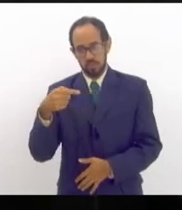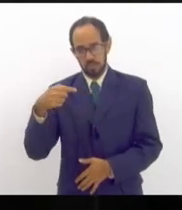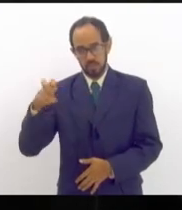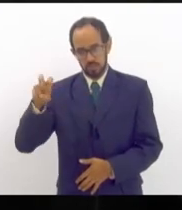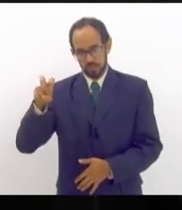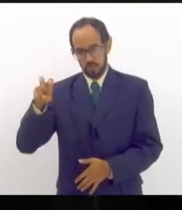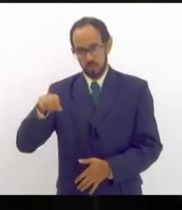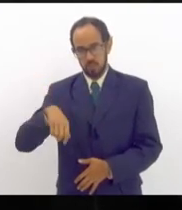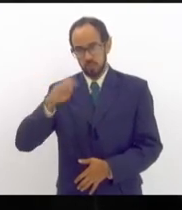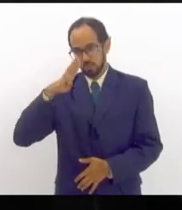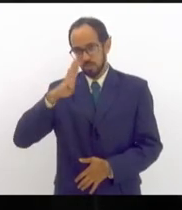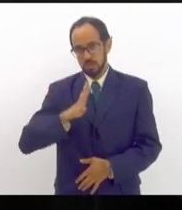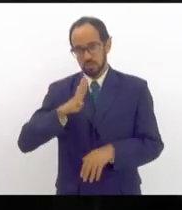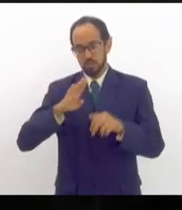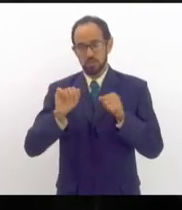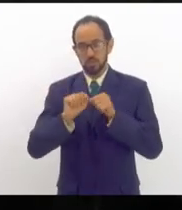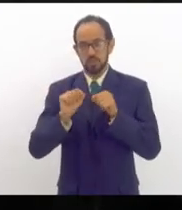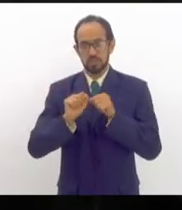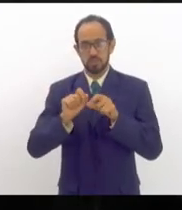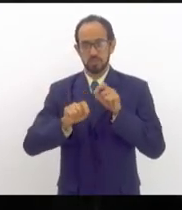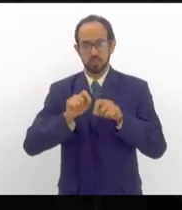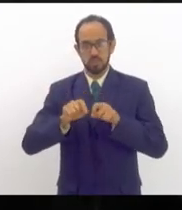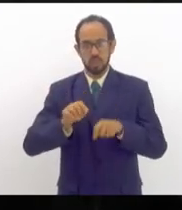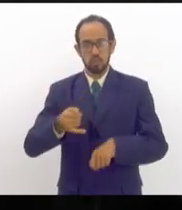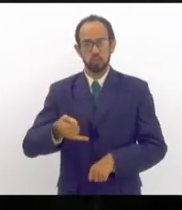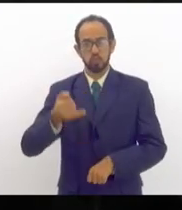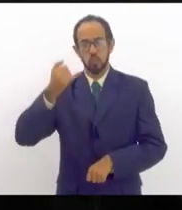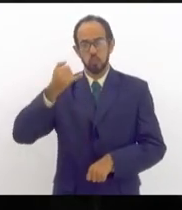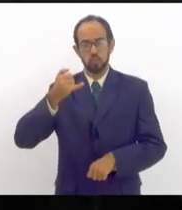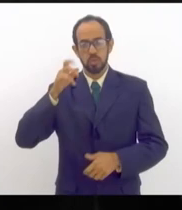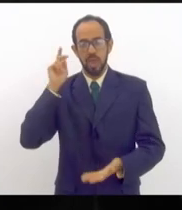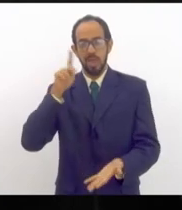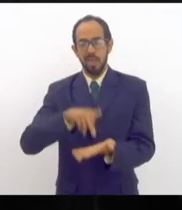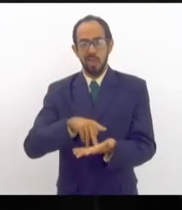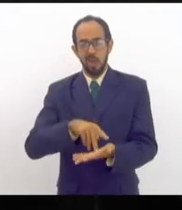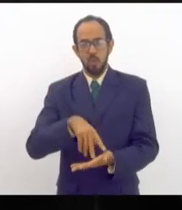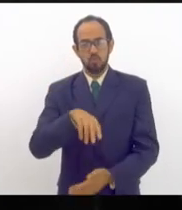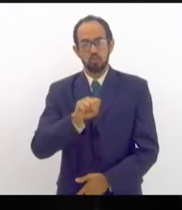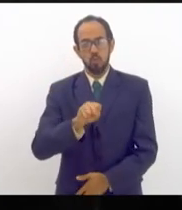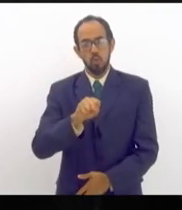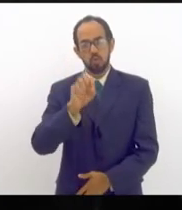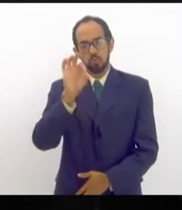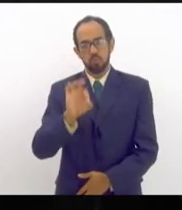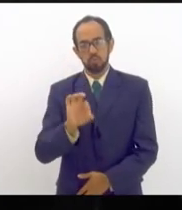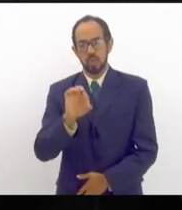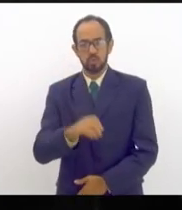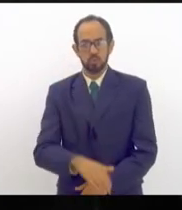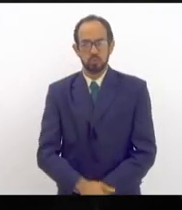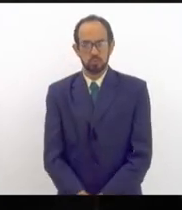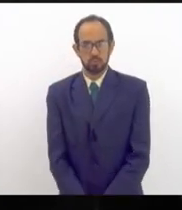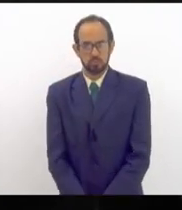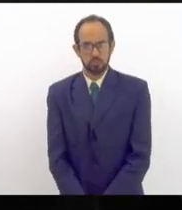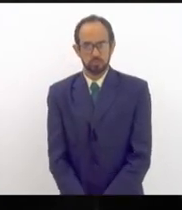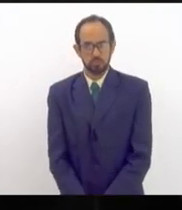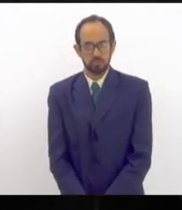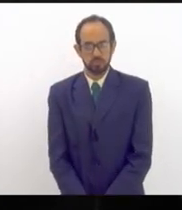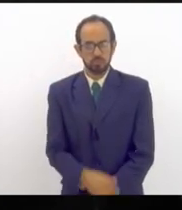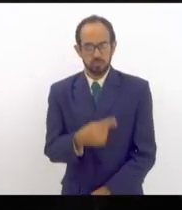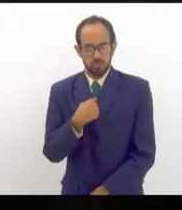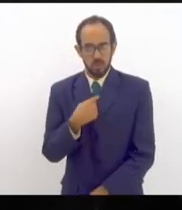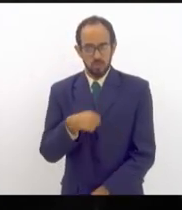o Brasil tá praticando juros reais de oito pontos percentuais e eu fui